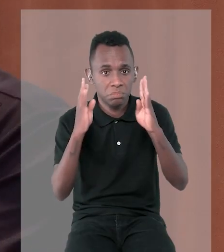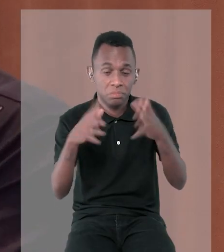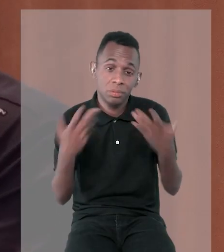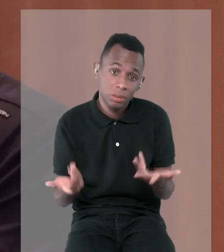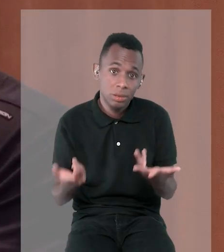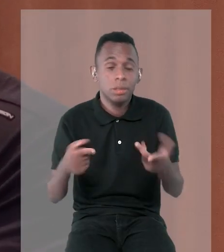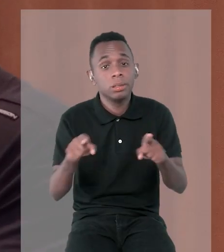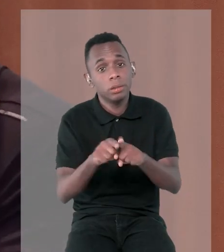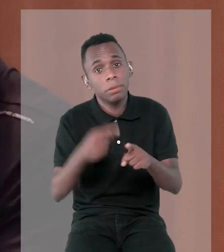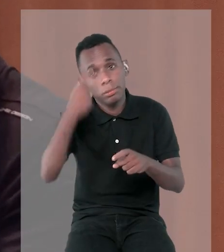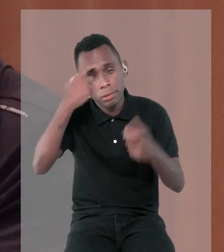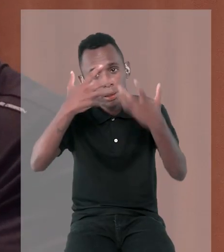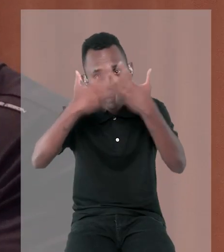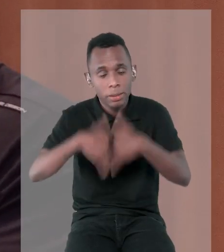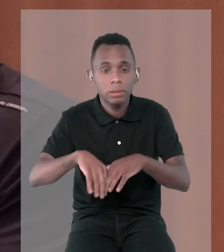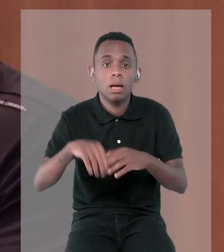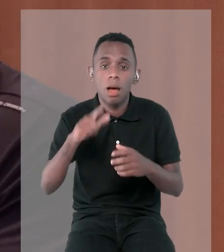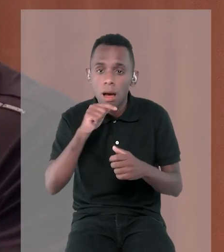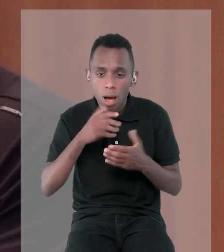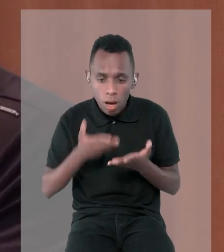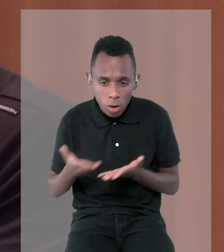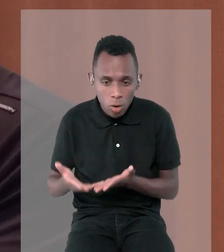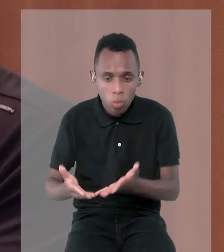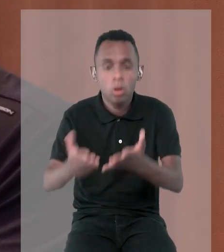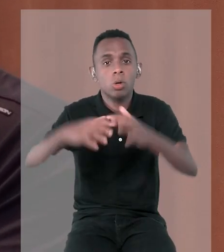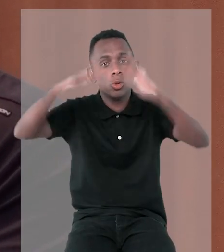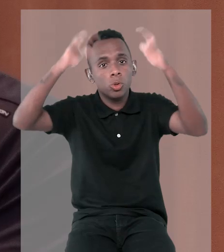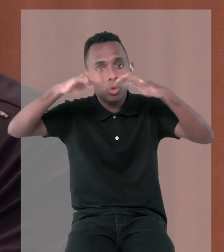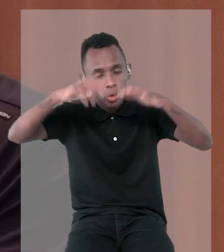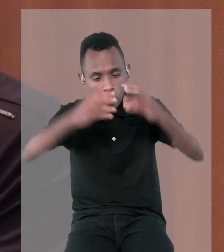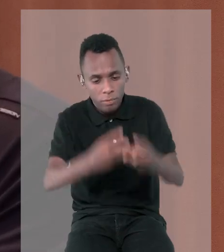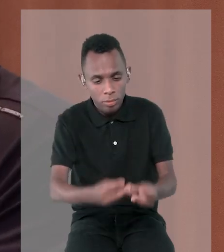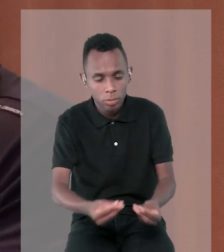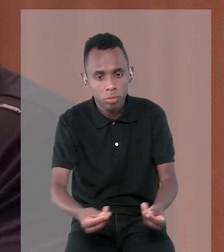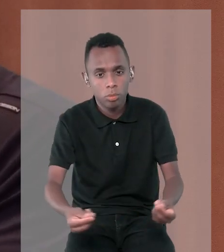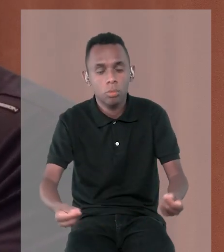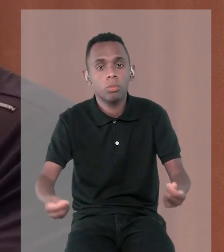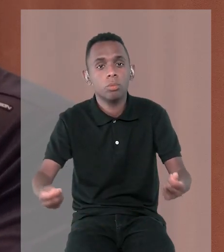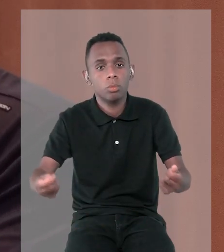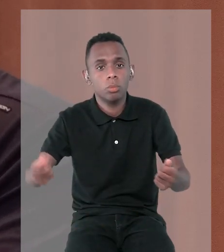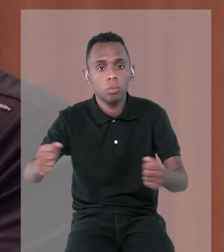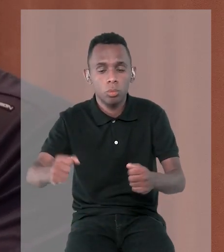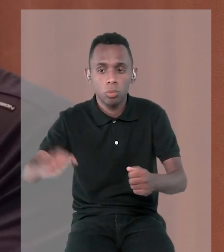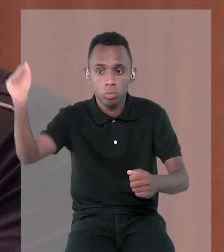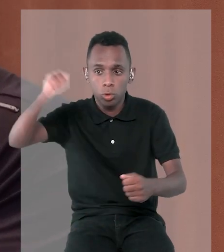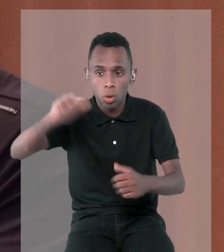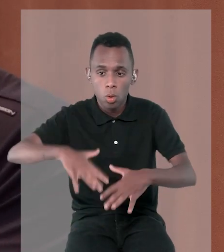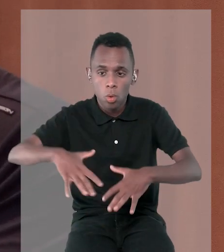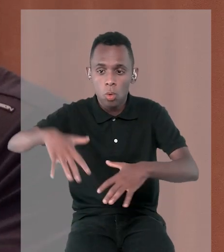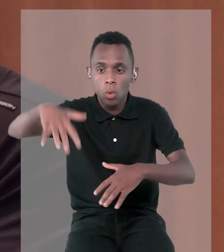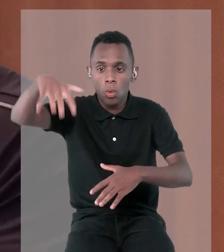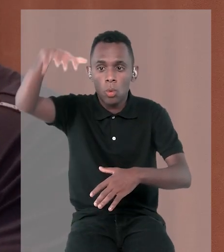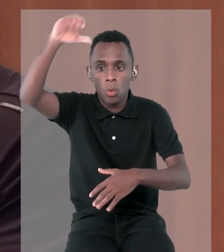também tem que pensar no ciclo da água, que entra, que chove, que cai na terra, que a evapora. E você